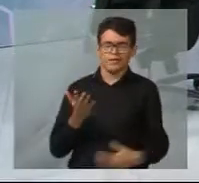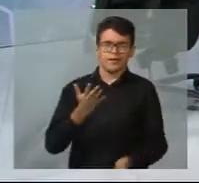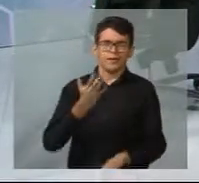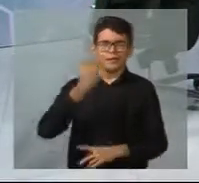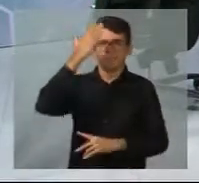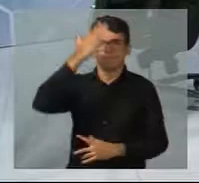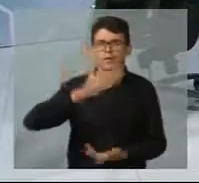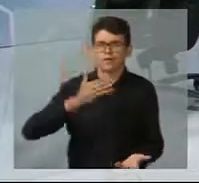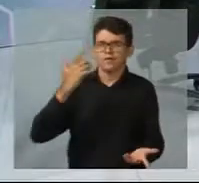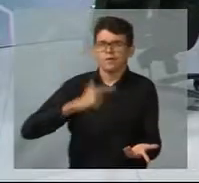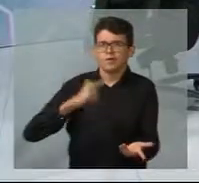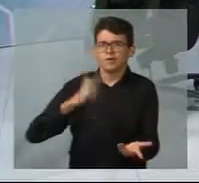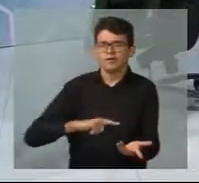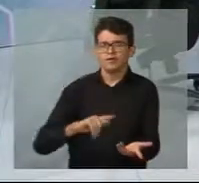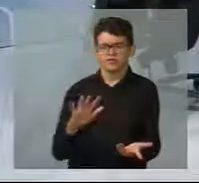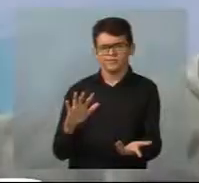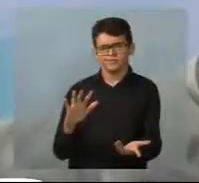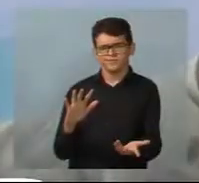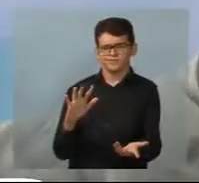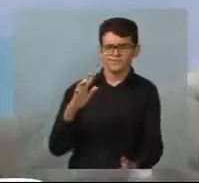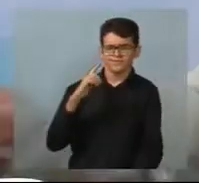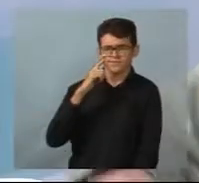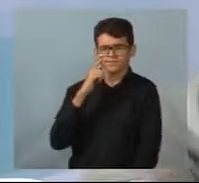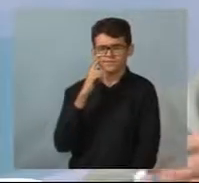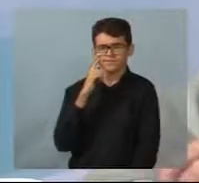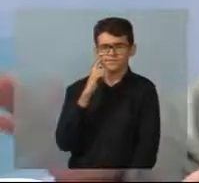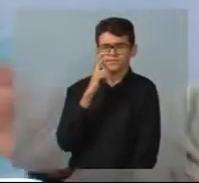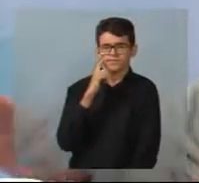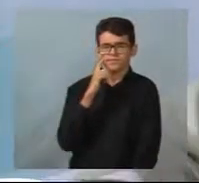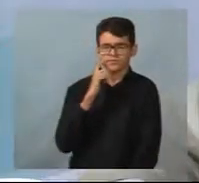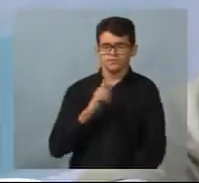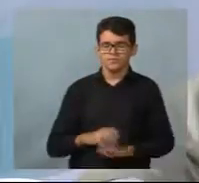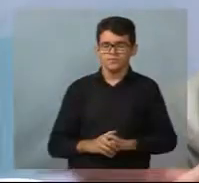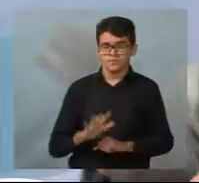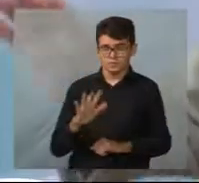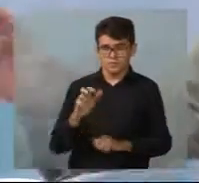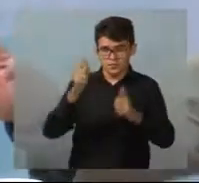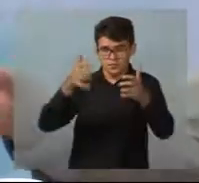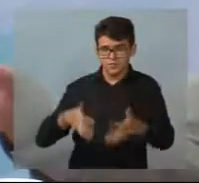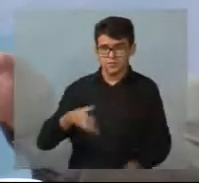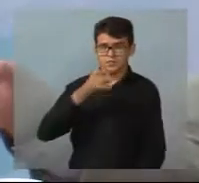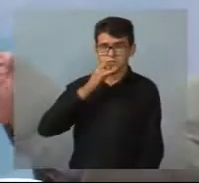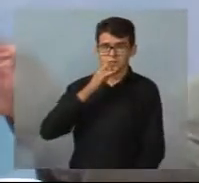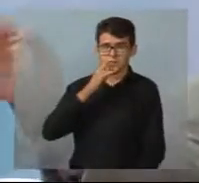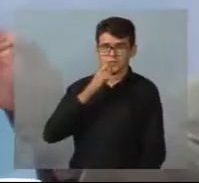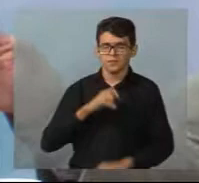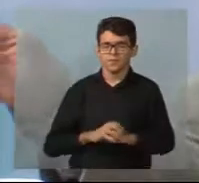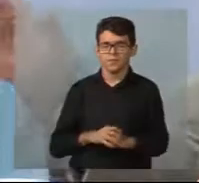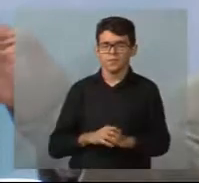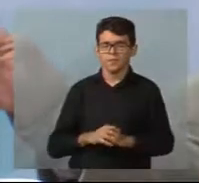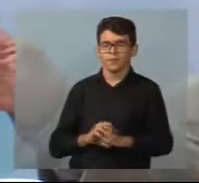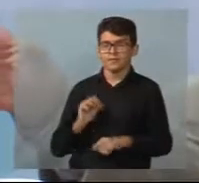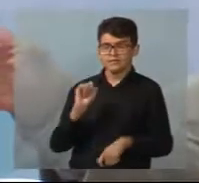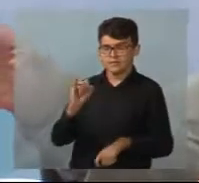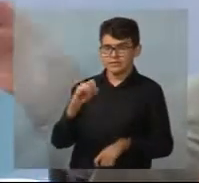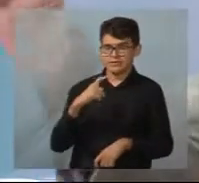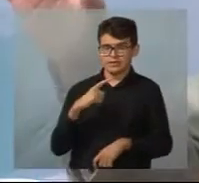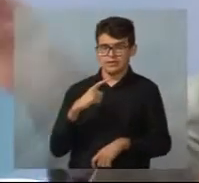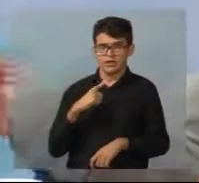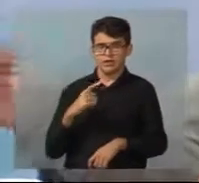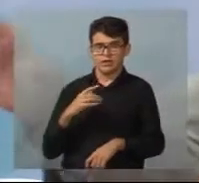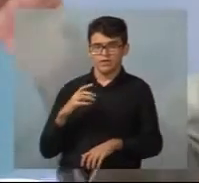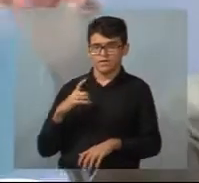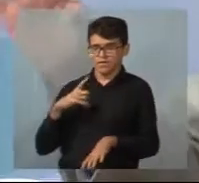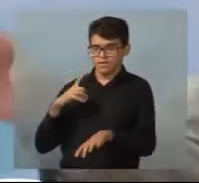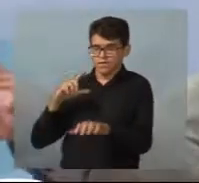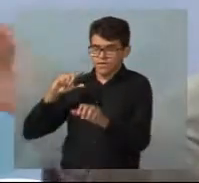Segundo o Rui gosta muito dessa tese. falou. Preste atenção. Olha, o sujeito, vou dar um exemplo. O sujeito acontece um crime de homicídio ali. Ninguém